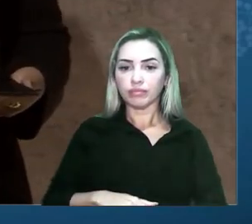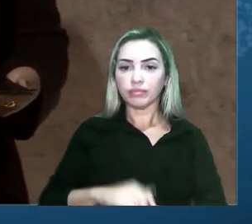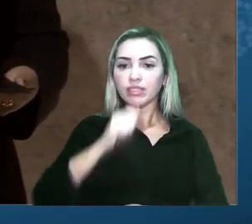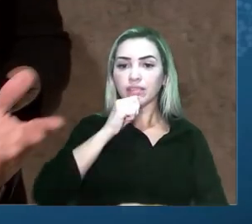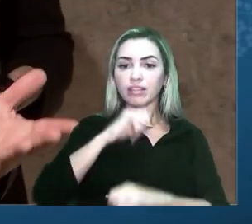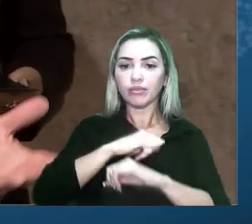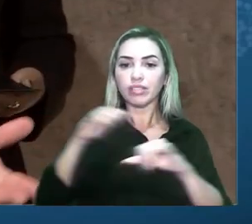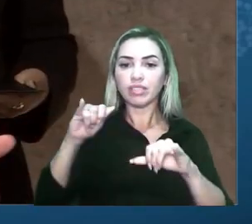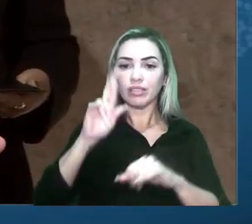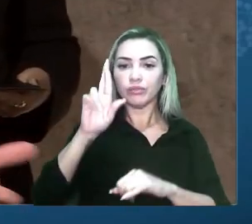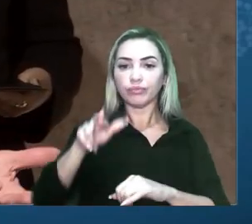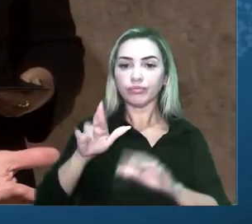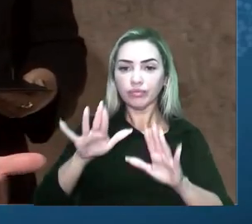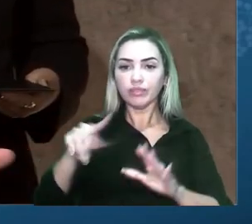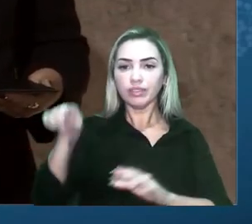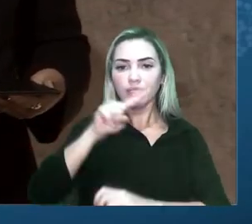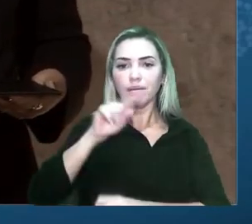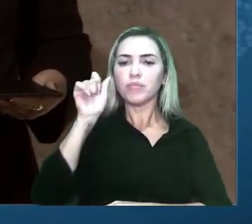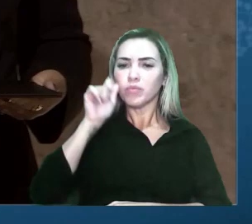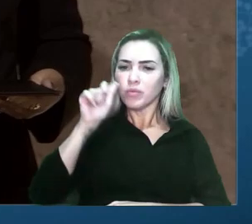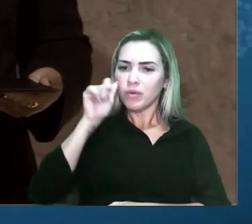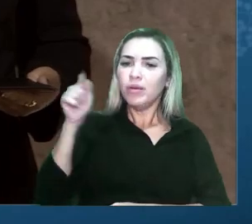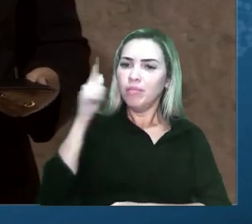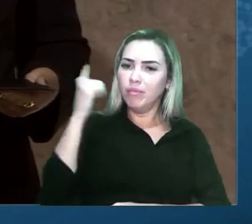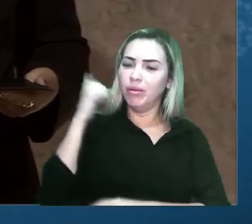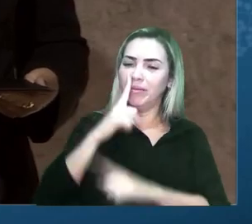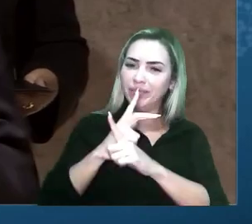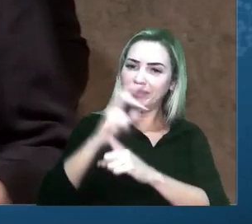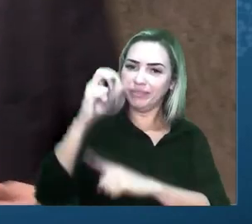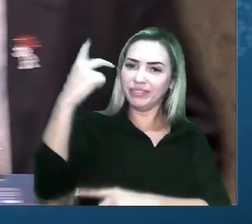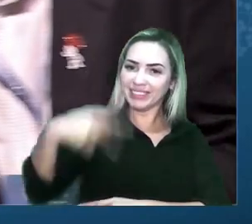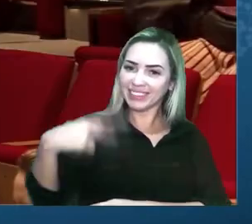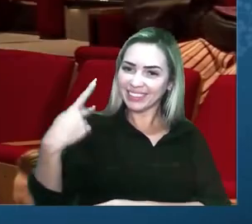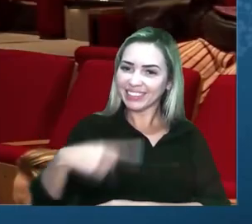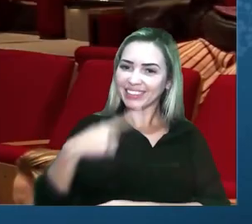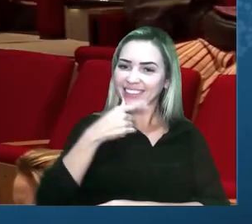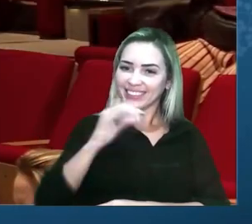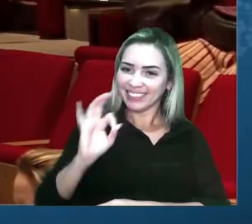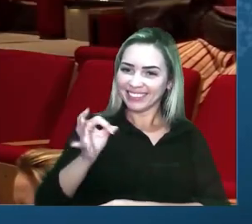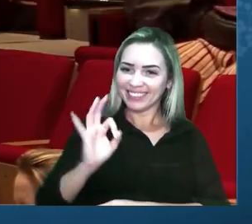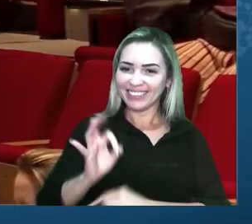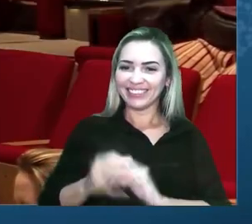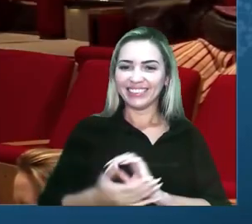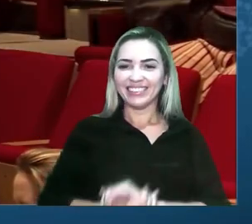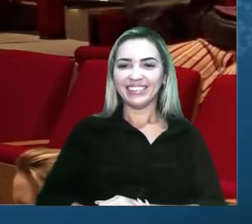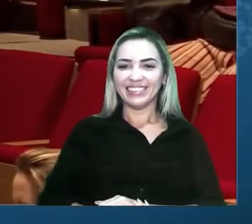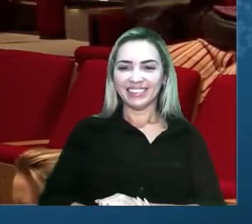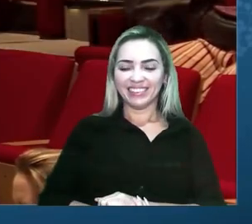mas as mulheres deram um banho nos homens nessa arte.